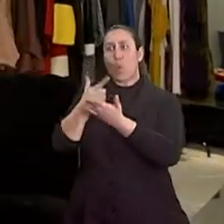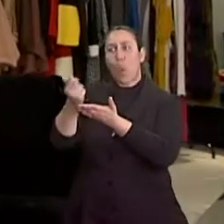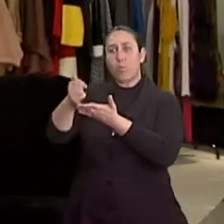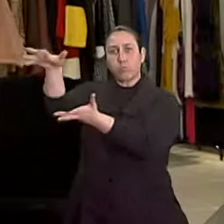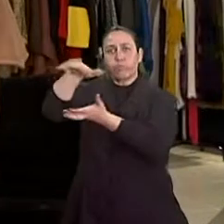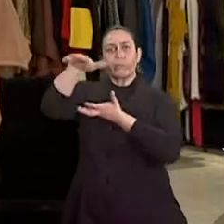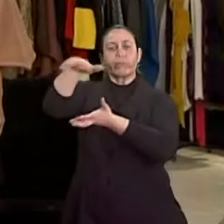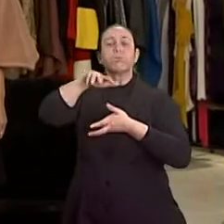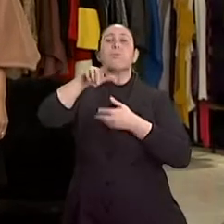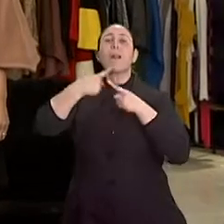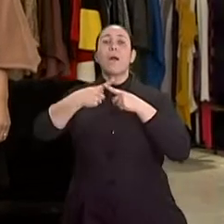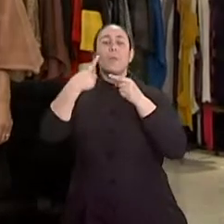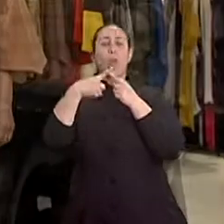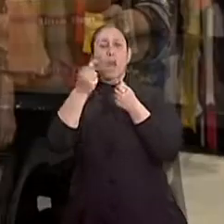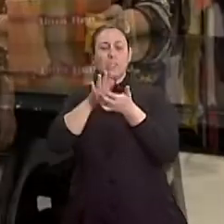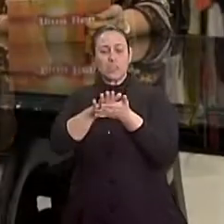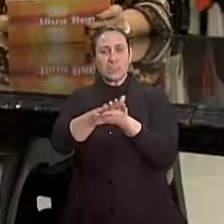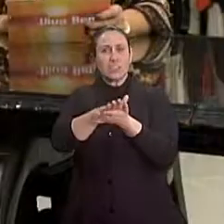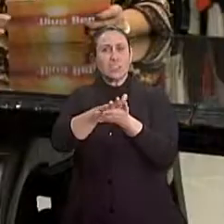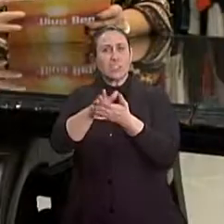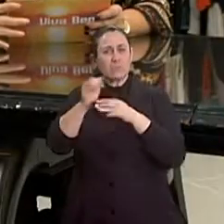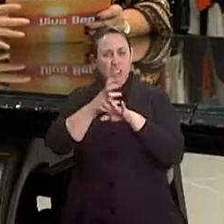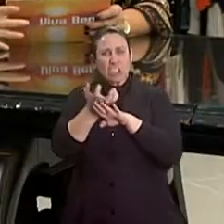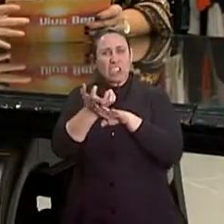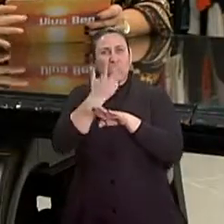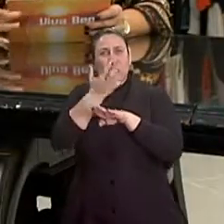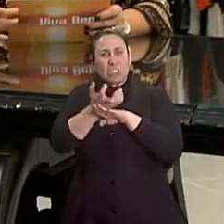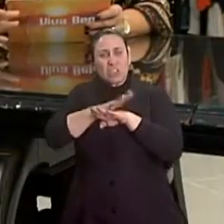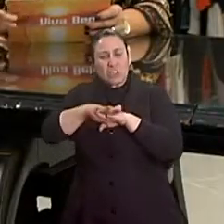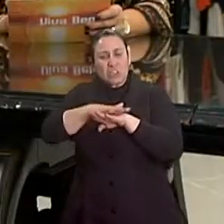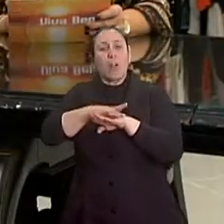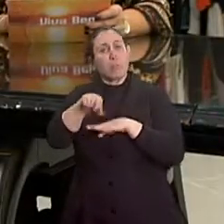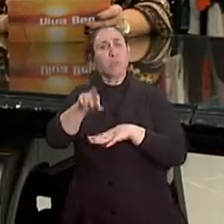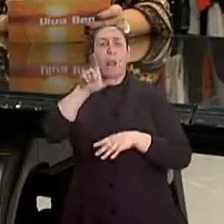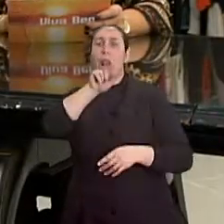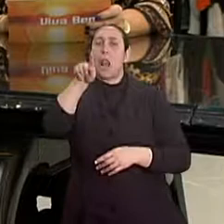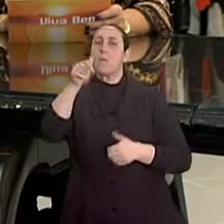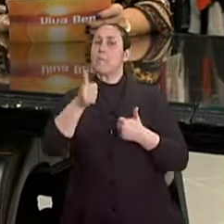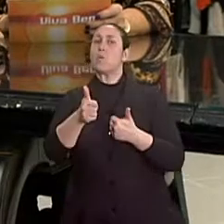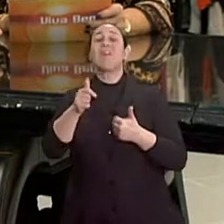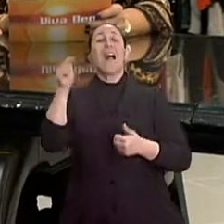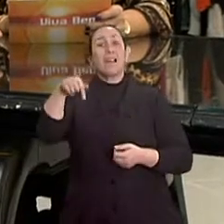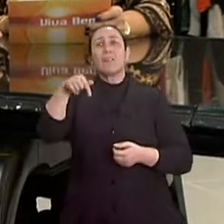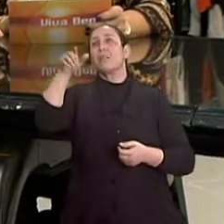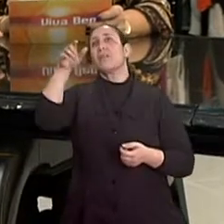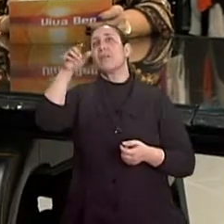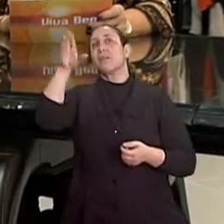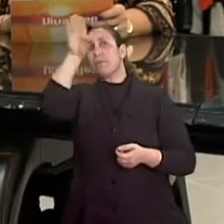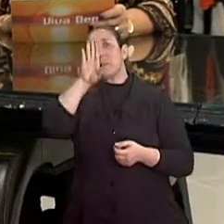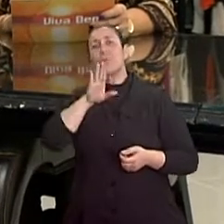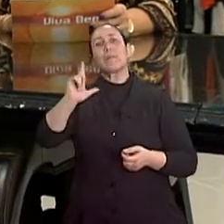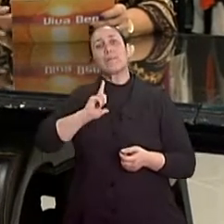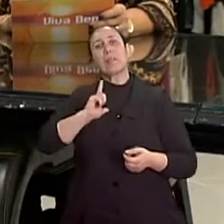áspera. Nossa, ok. Ah, eu tenho ainda, eu acho que é a única empresa no Brasil que tem pura lã e lã penteada. Porque